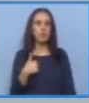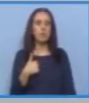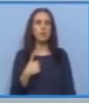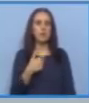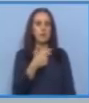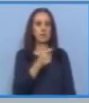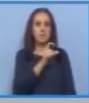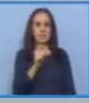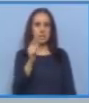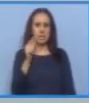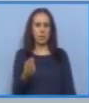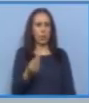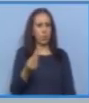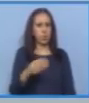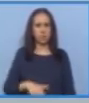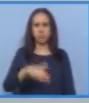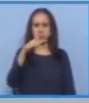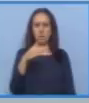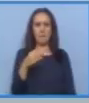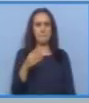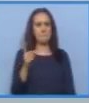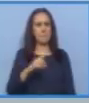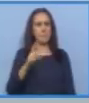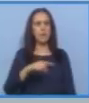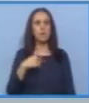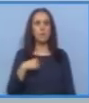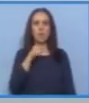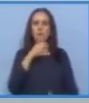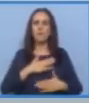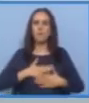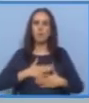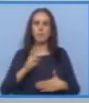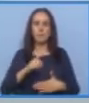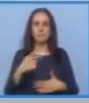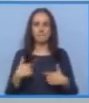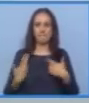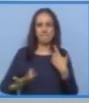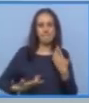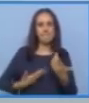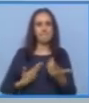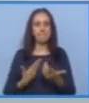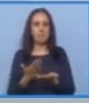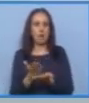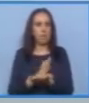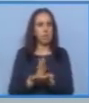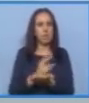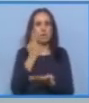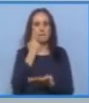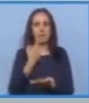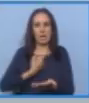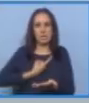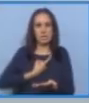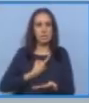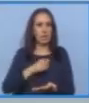desde miúdo que vou a TZ, fazia muito voluntariado. Portanto, a questão do que fazer com a vida era uma questão que estava